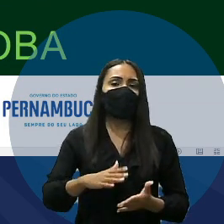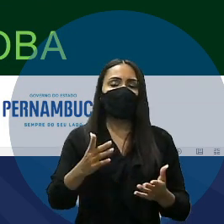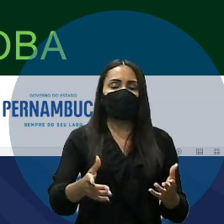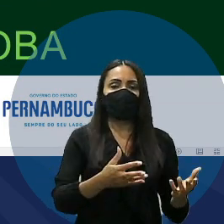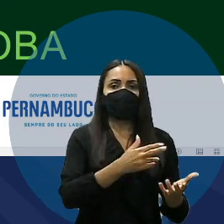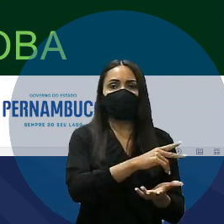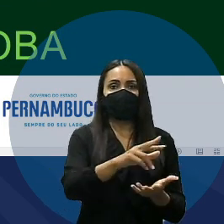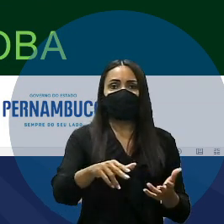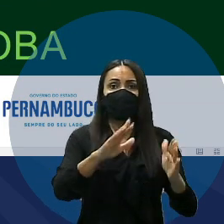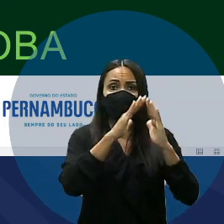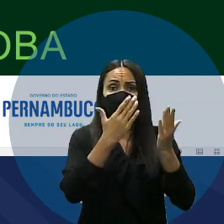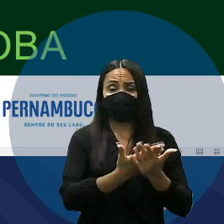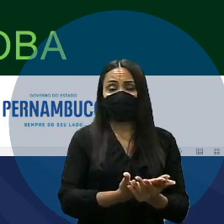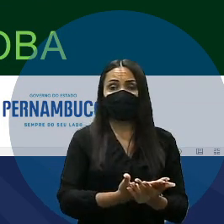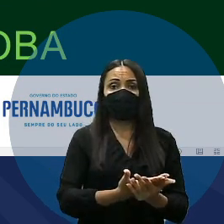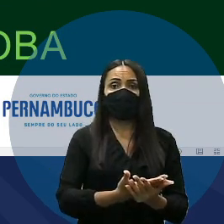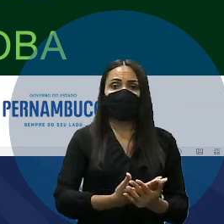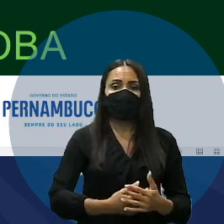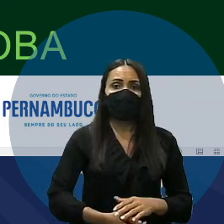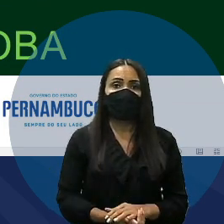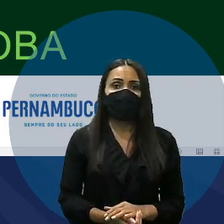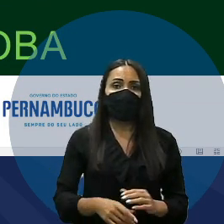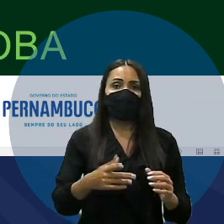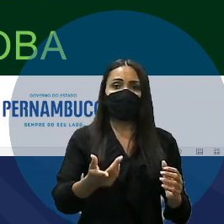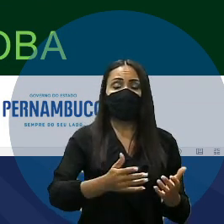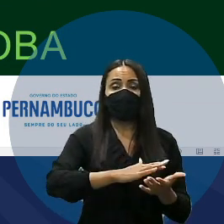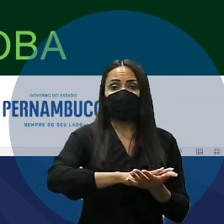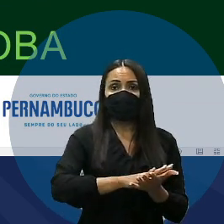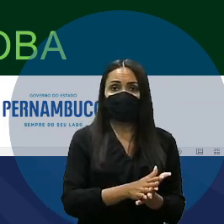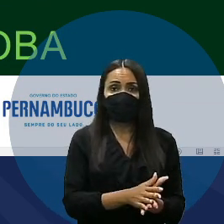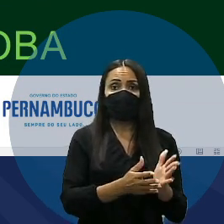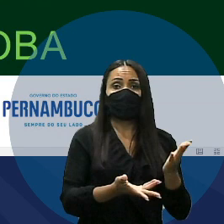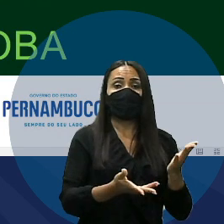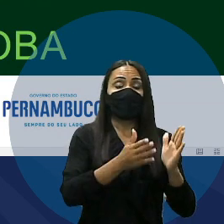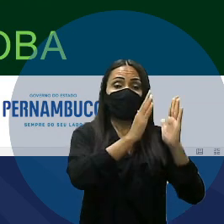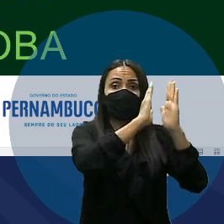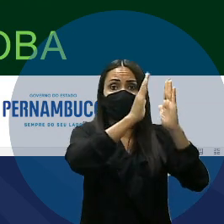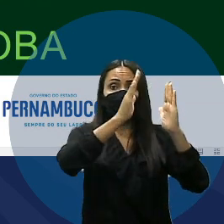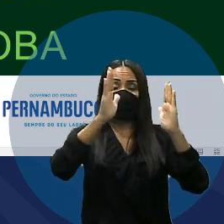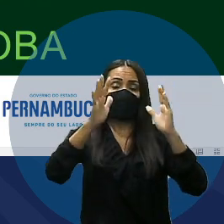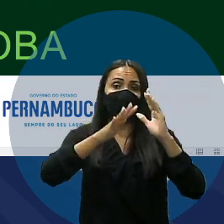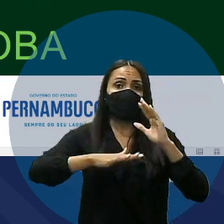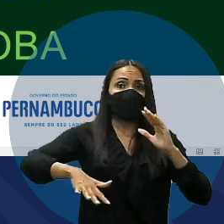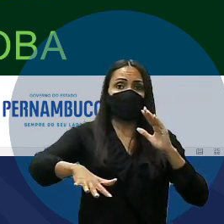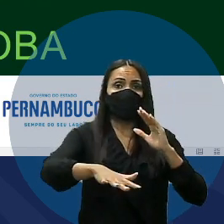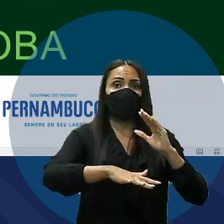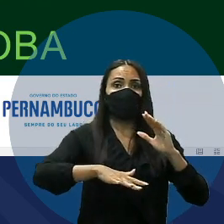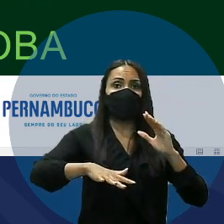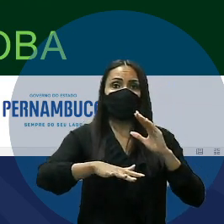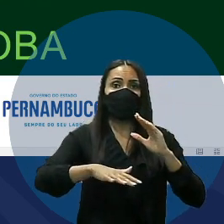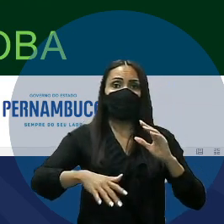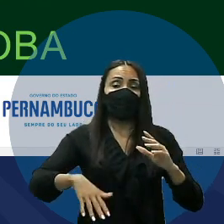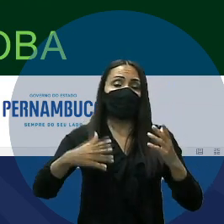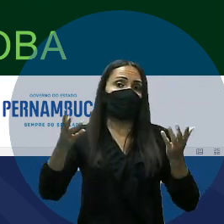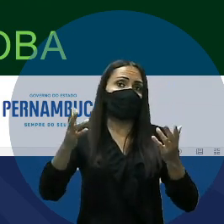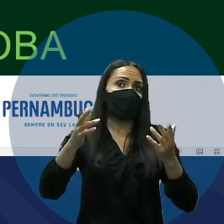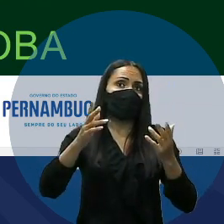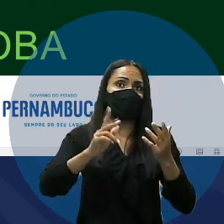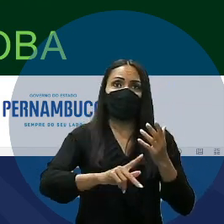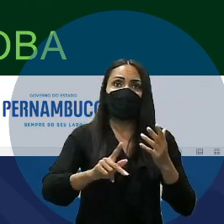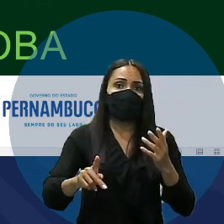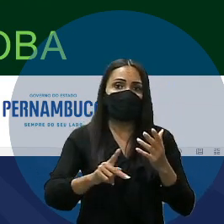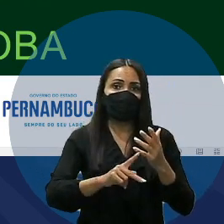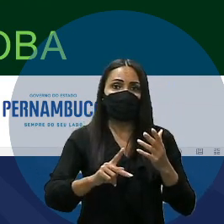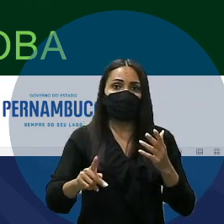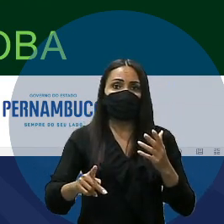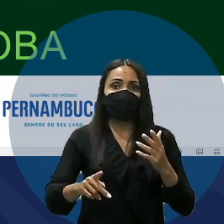profissionais. É o preconceito de que a biblioteca é um espaço para que se fique encostado aquele professor que já não